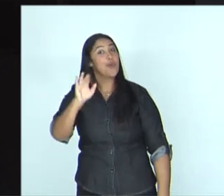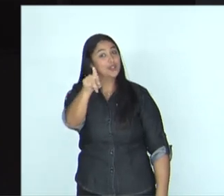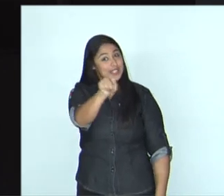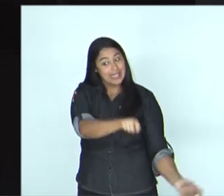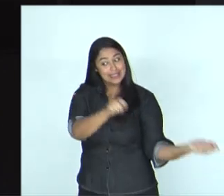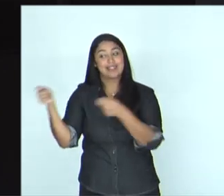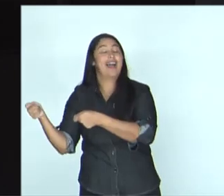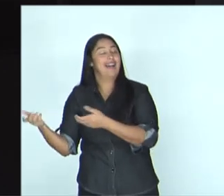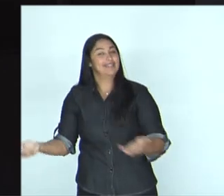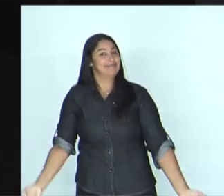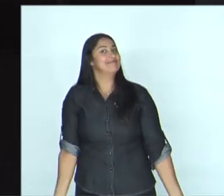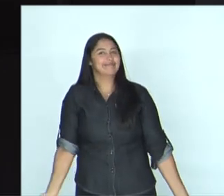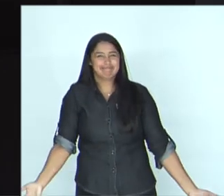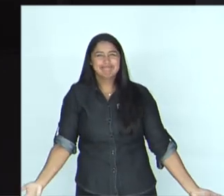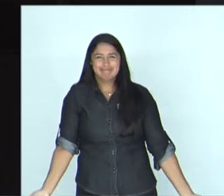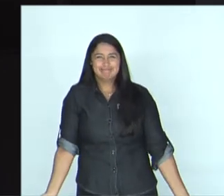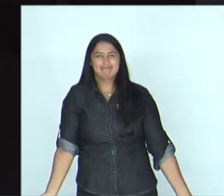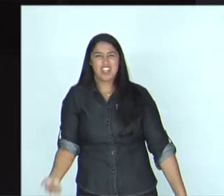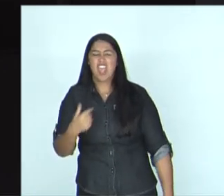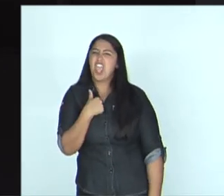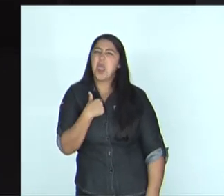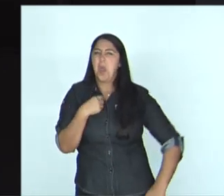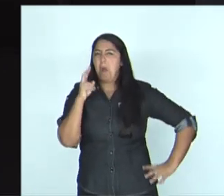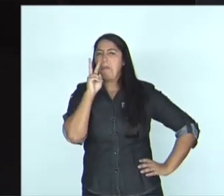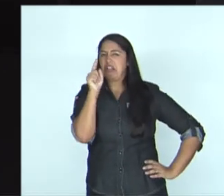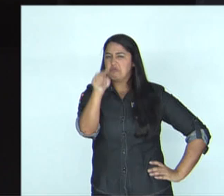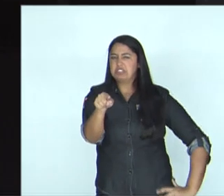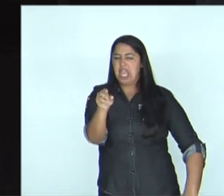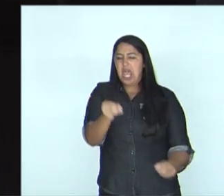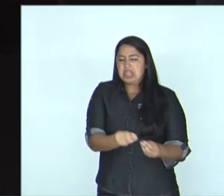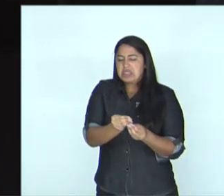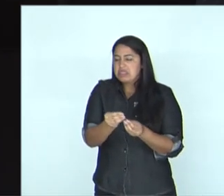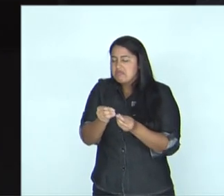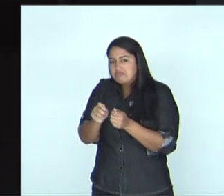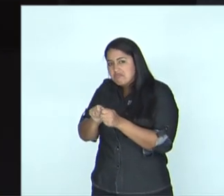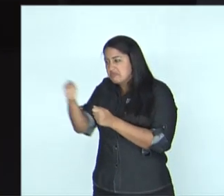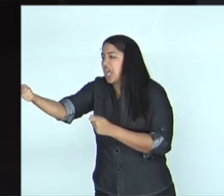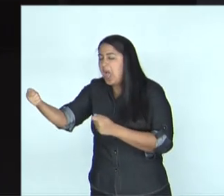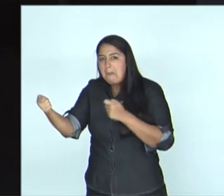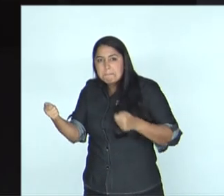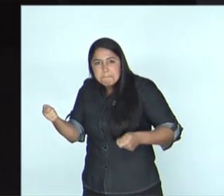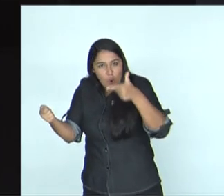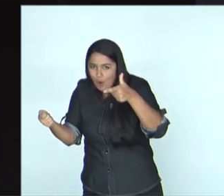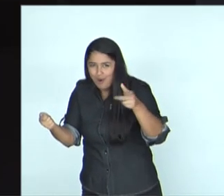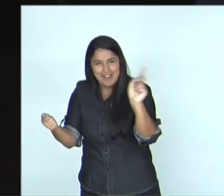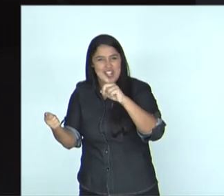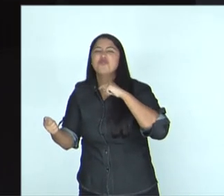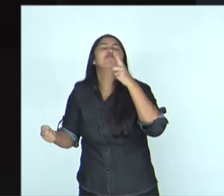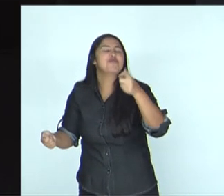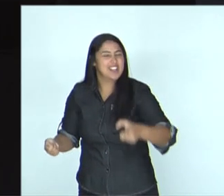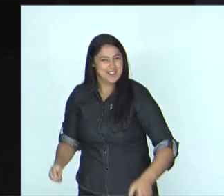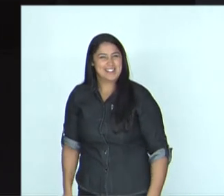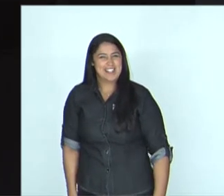investiria? Eu duvido que você ia investir apenas alguns centavos. Você ia pegar tudo que